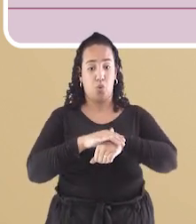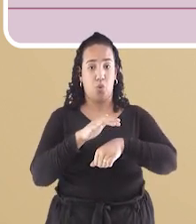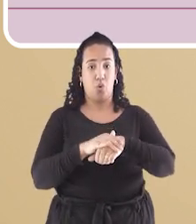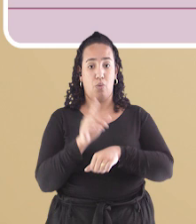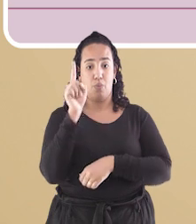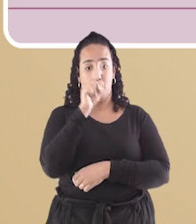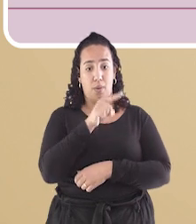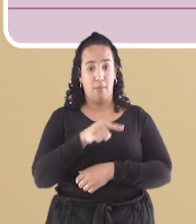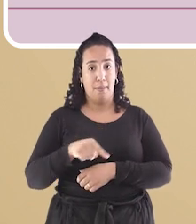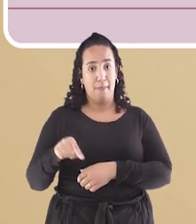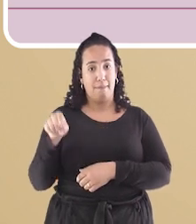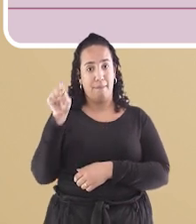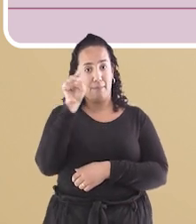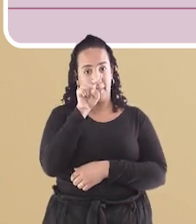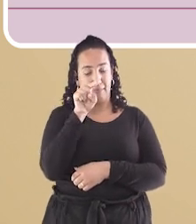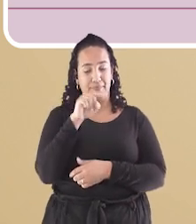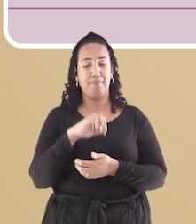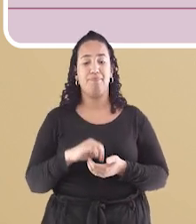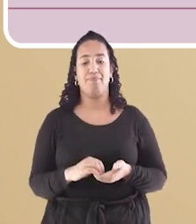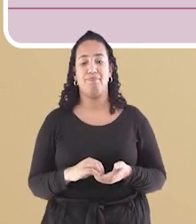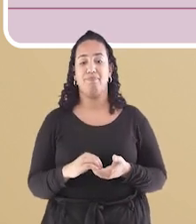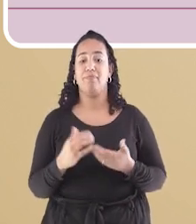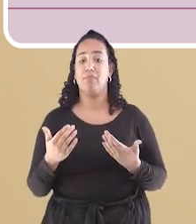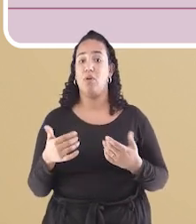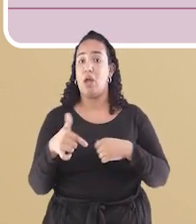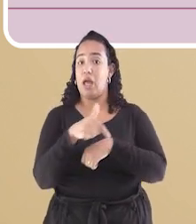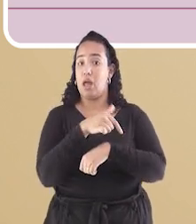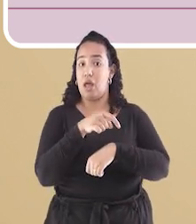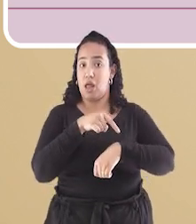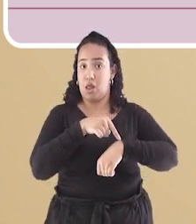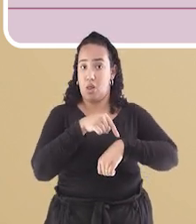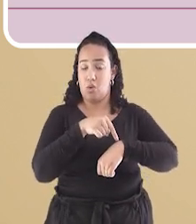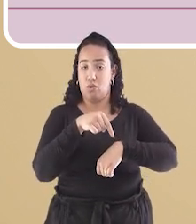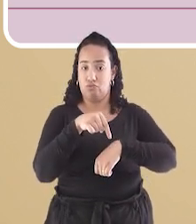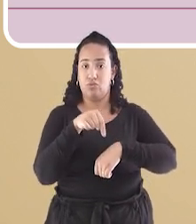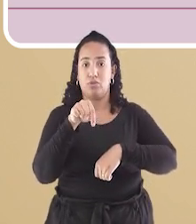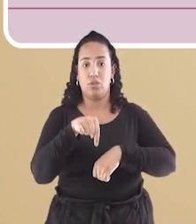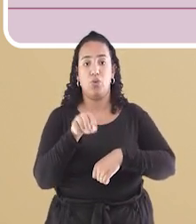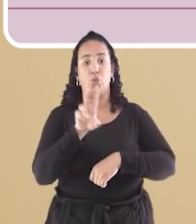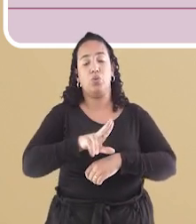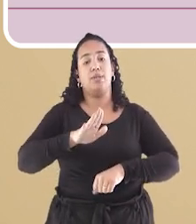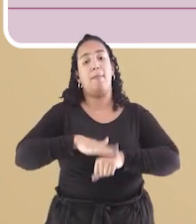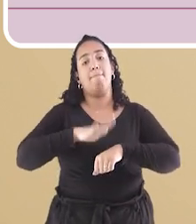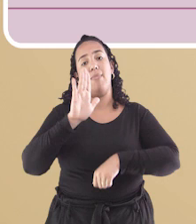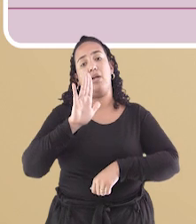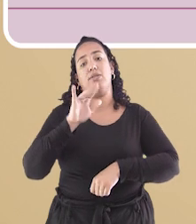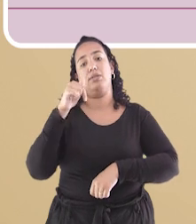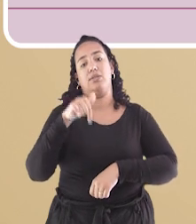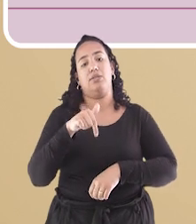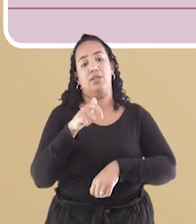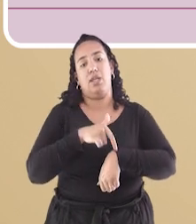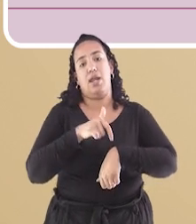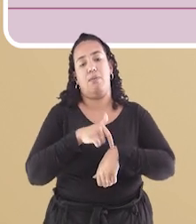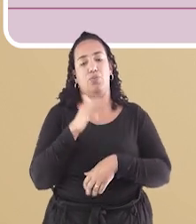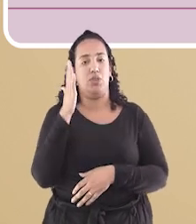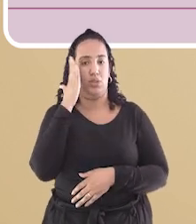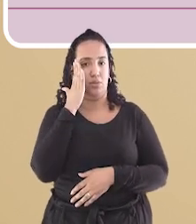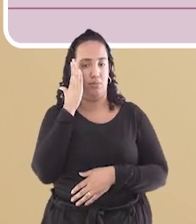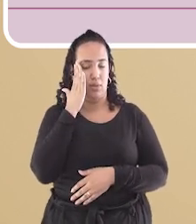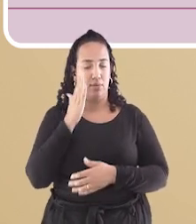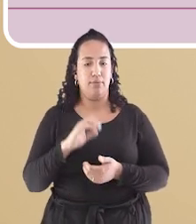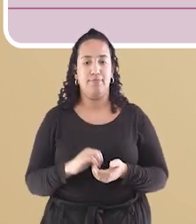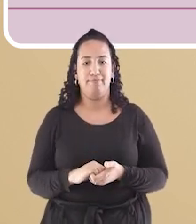si. O relógio é um dos objetos mais utilizados para medir o tempo. Com ele,